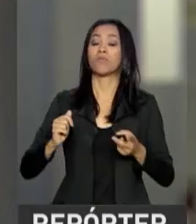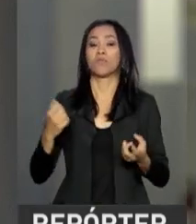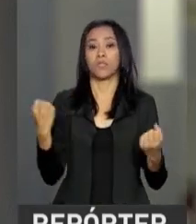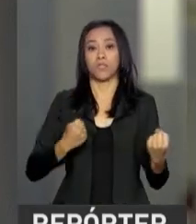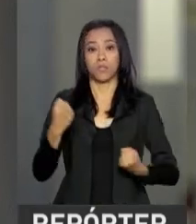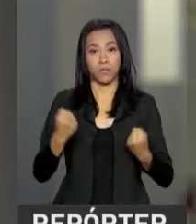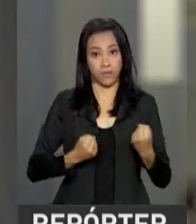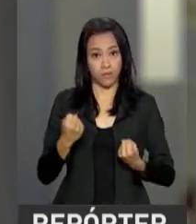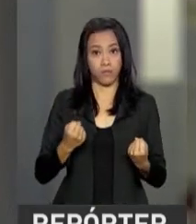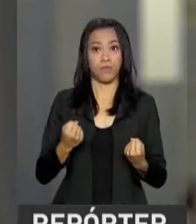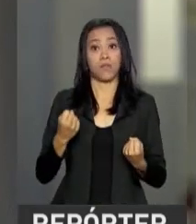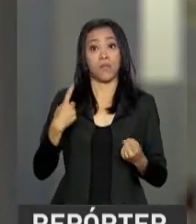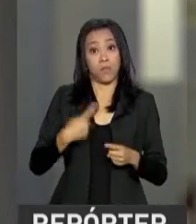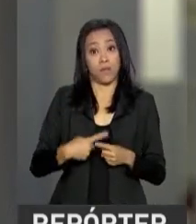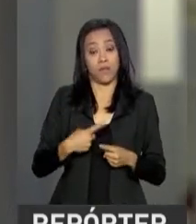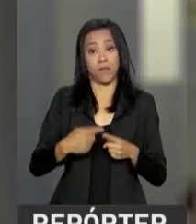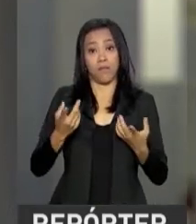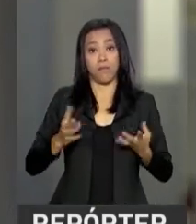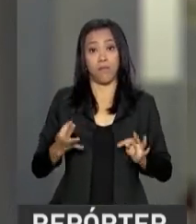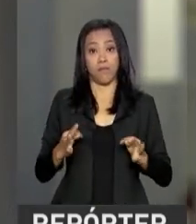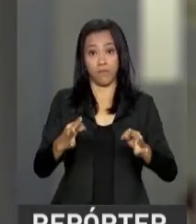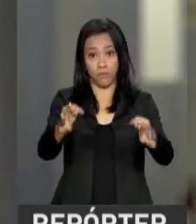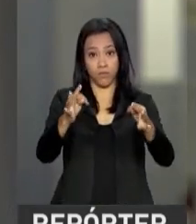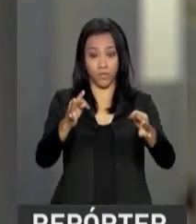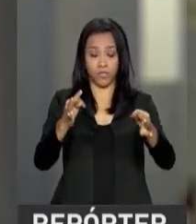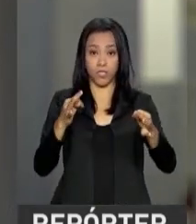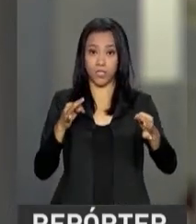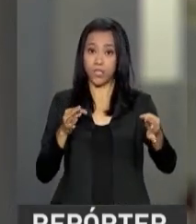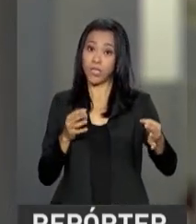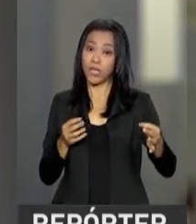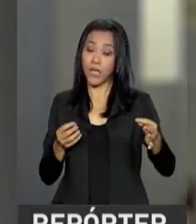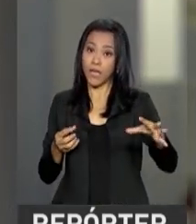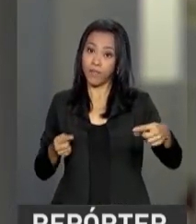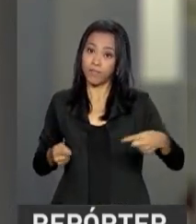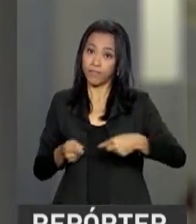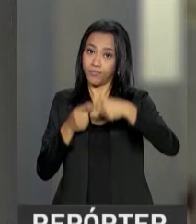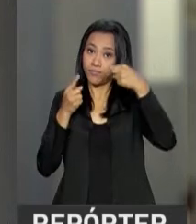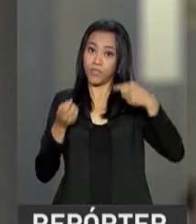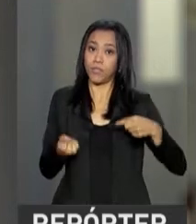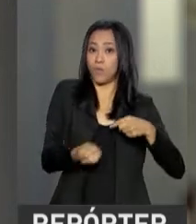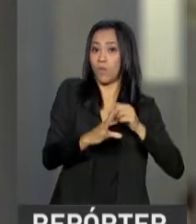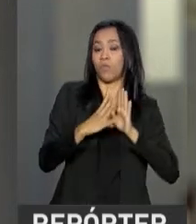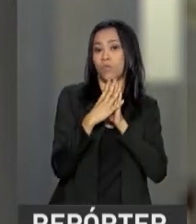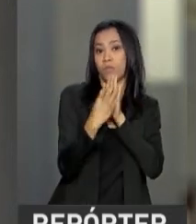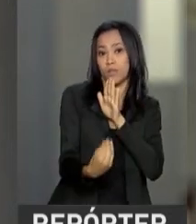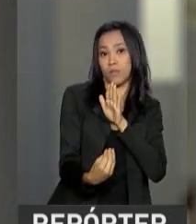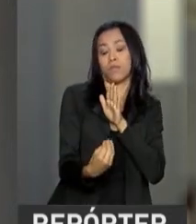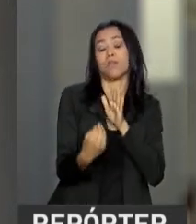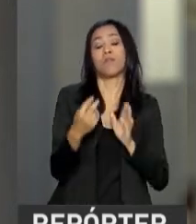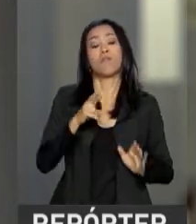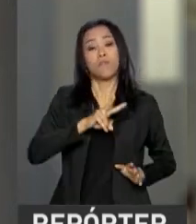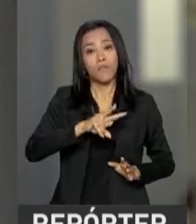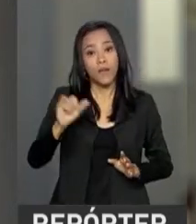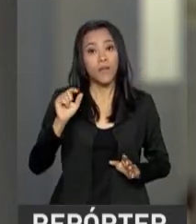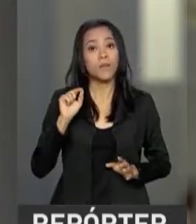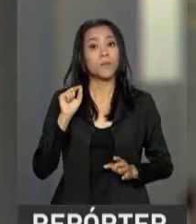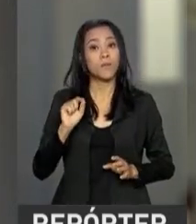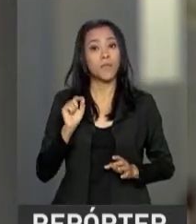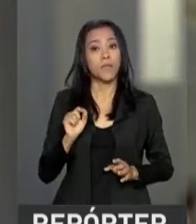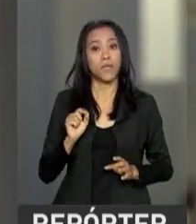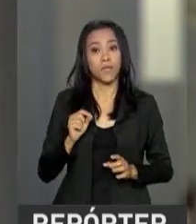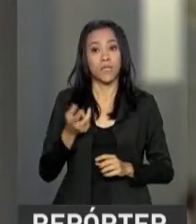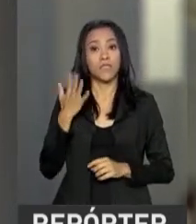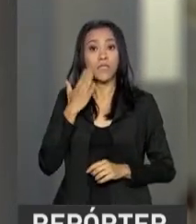pelo que a tecnologia a marcada neste novo modelo de placas que o modelo do mercosul permite que haja as